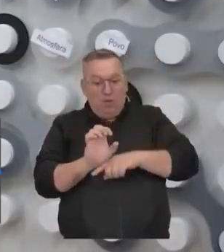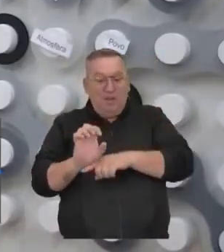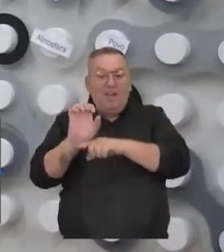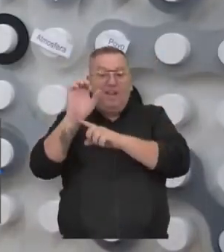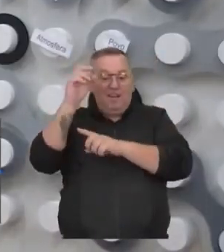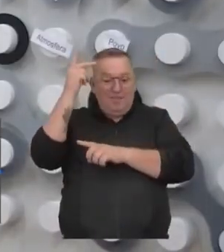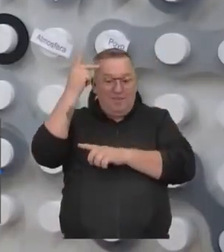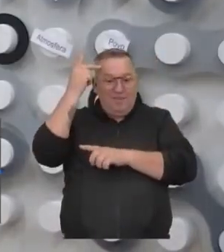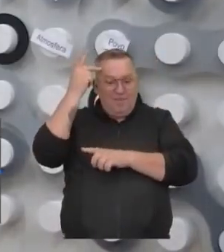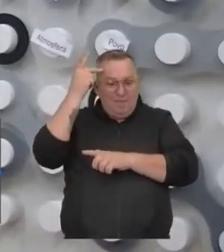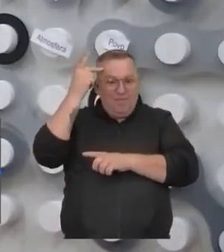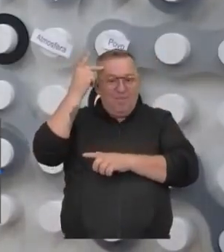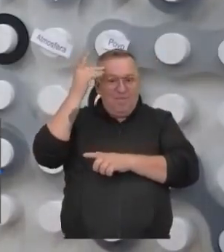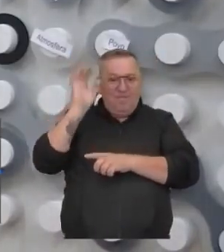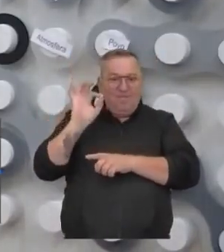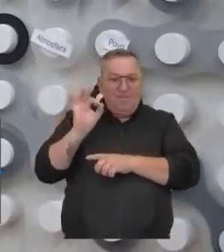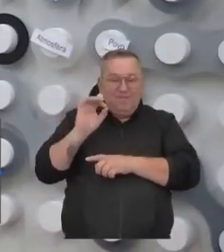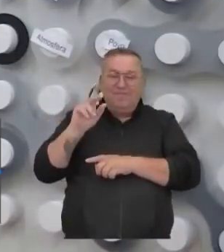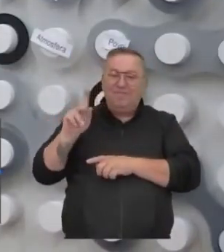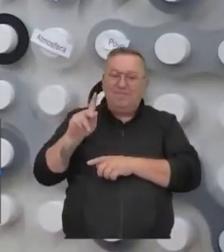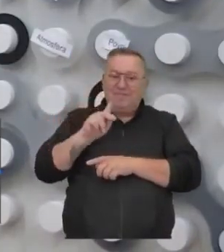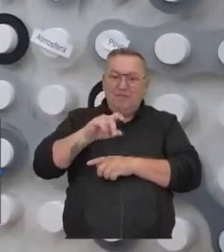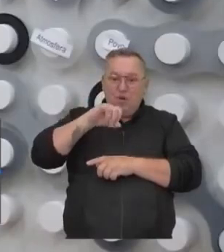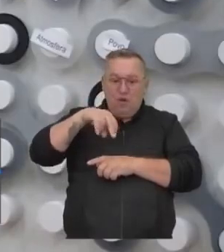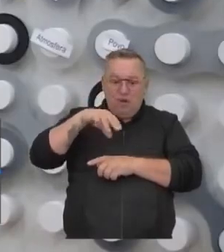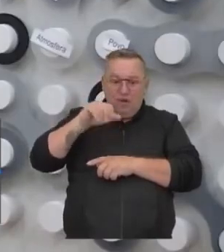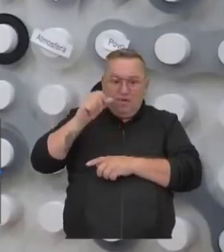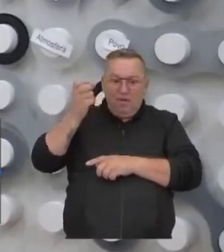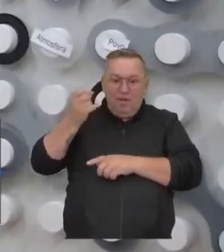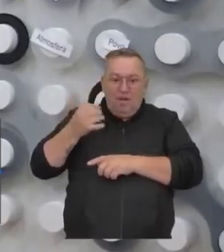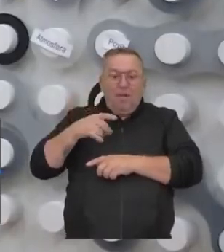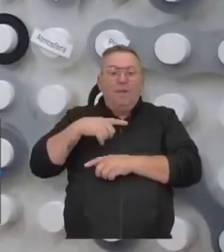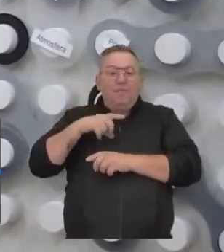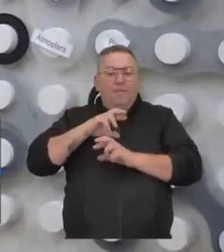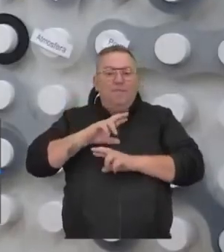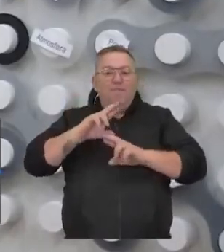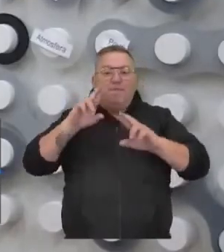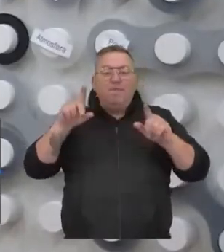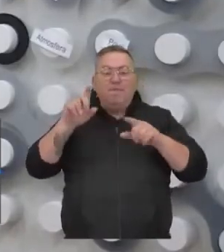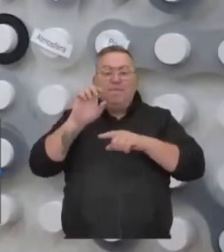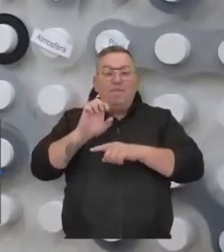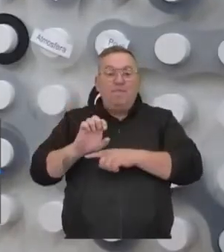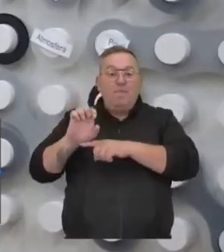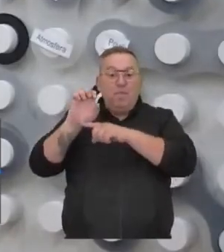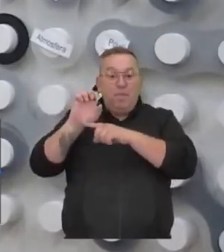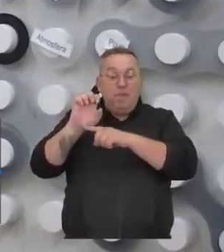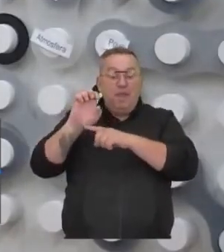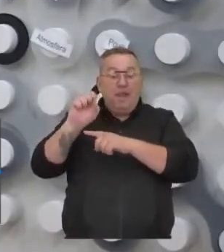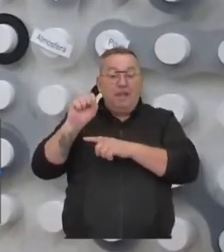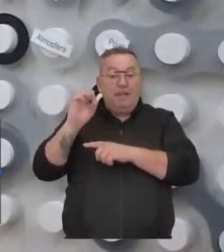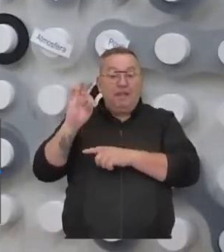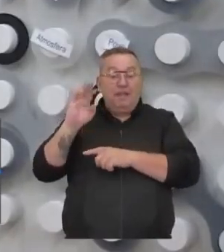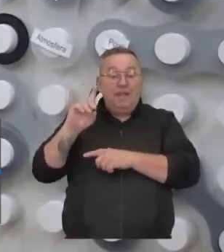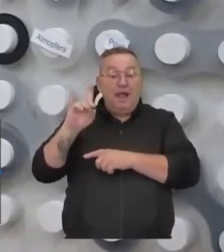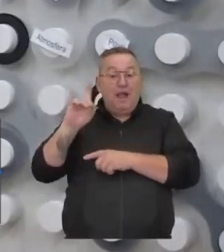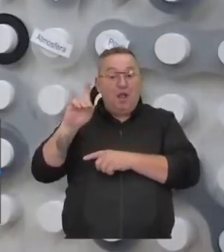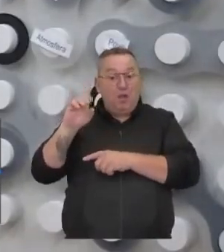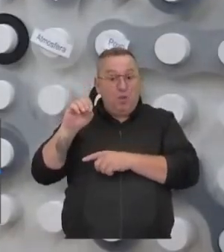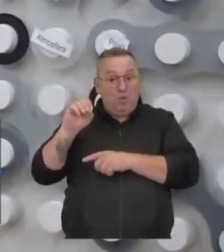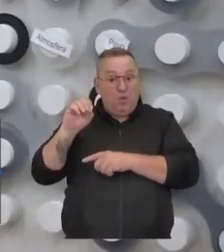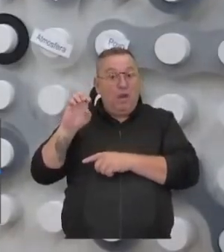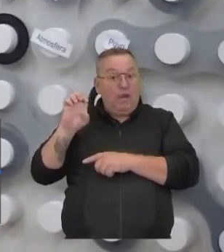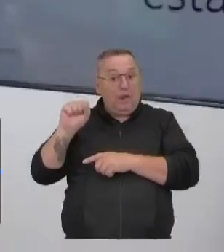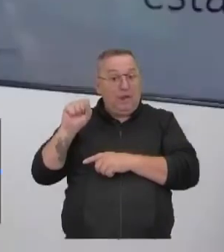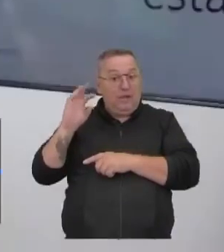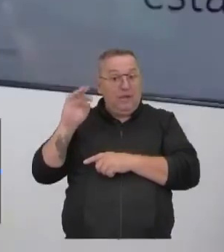São Paulo, né? E aí a professora Janaína ela vai explicar para vocês que tem diferença entre o estado com letra minúscula. Nesse caso eu estou falando do estado com letra